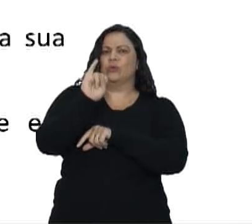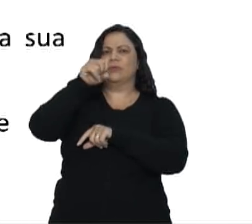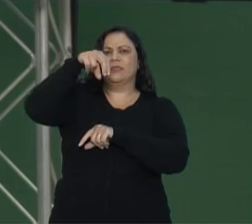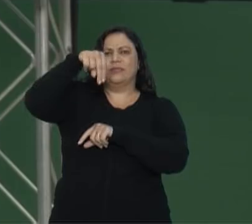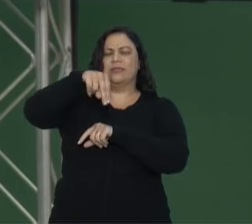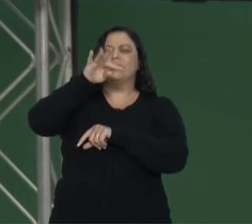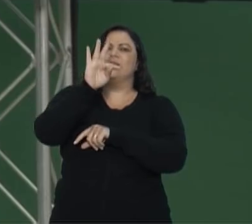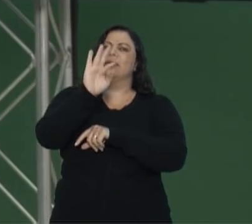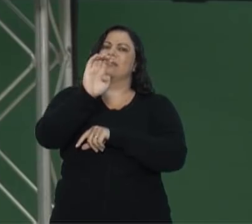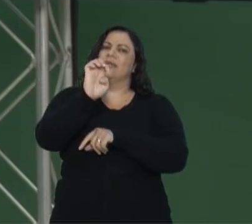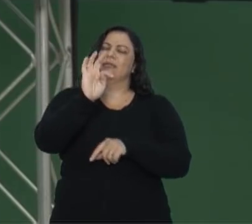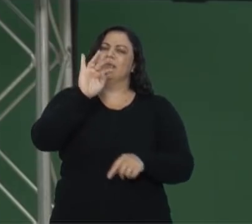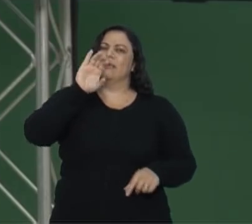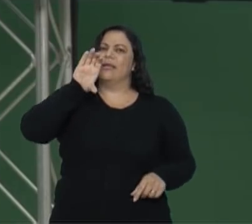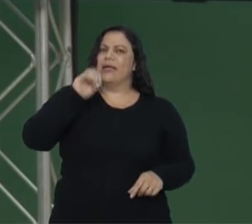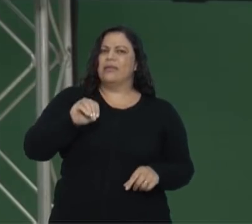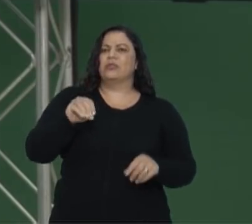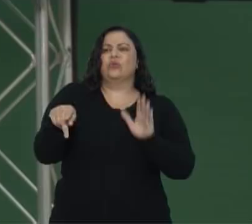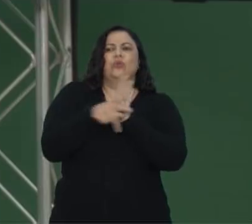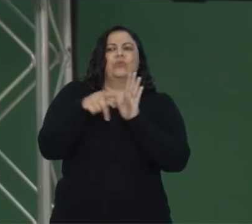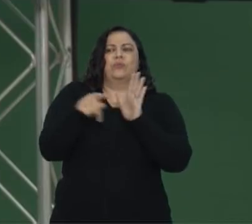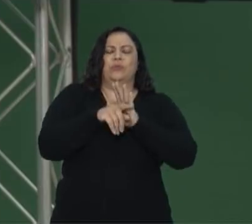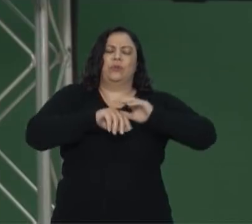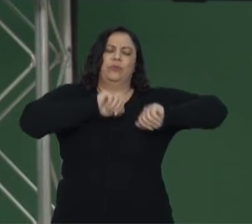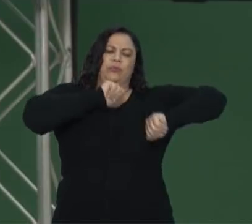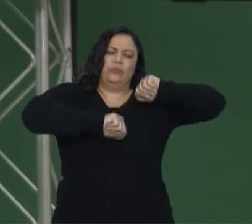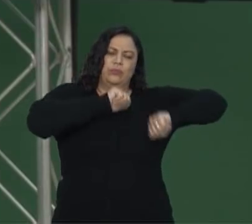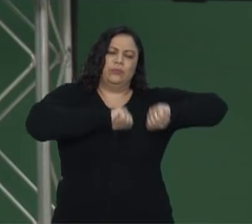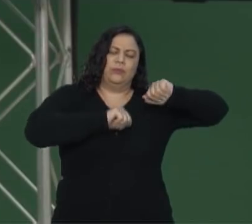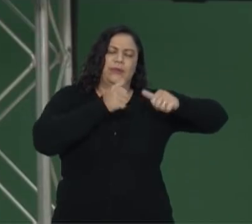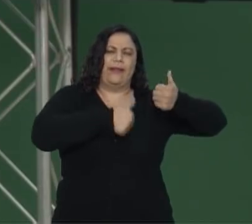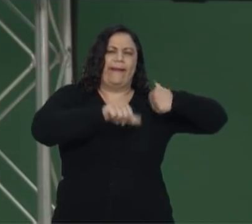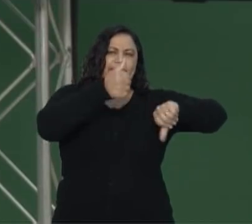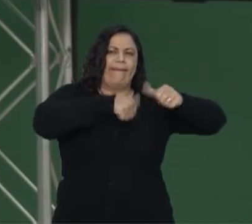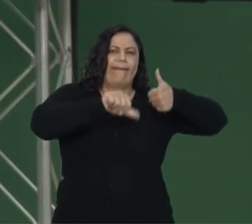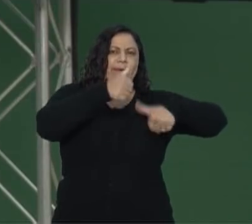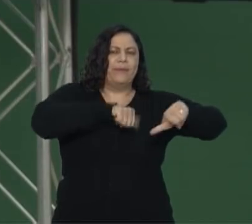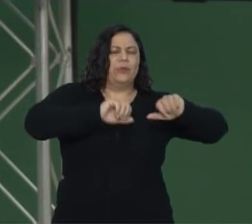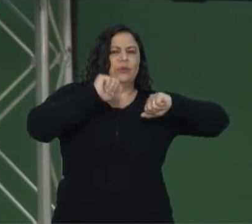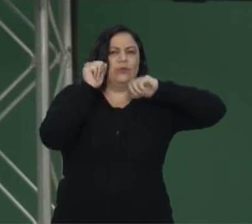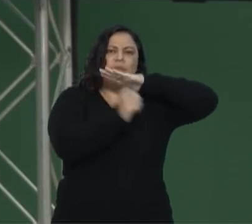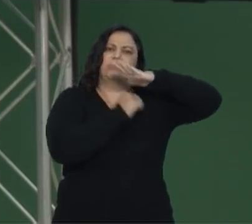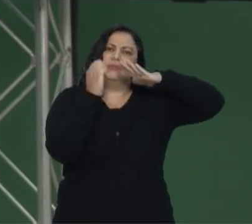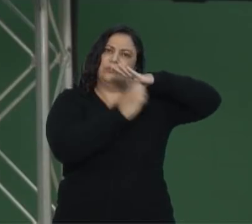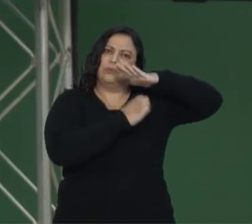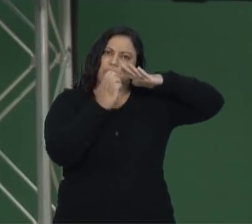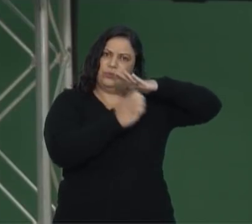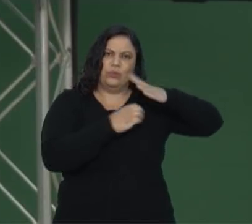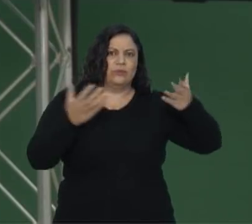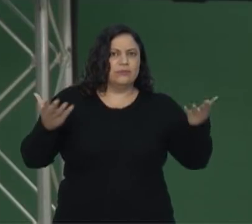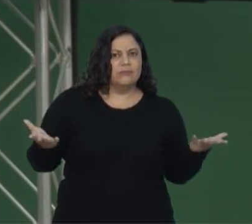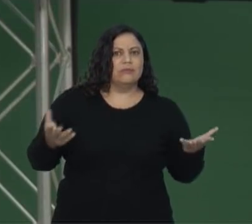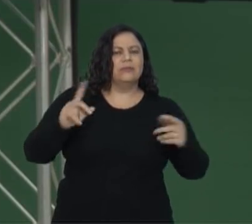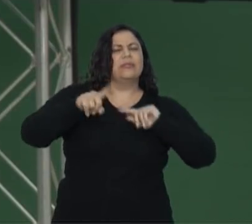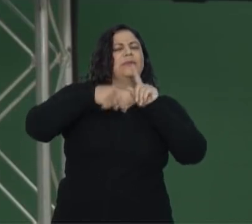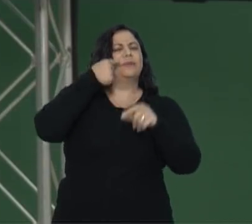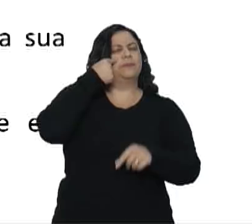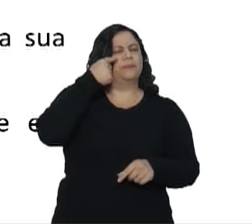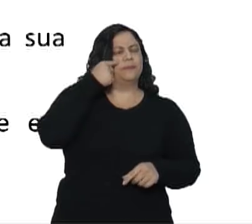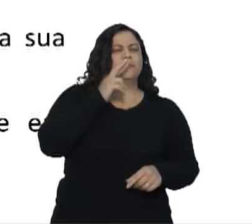artificialmente em laboratório ou indústria. Vou dar um tempinho para vocês pensarem e daqui a pouco eu quero ver a resposta correta de